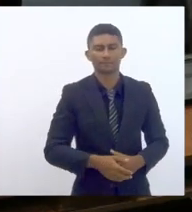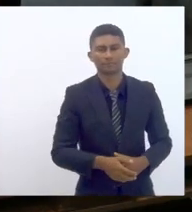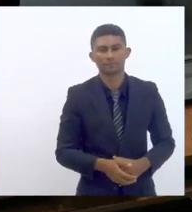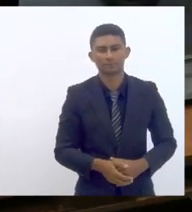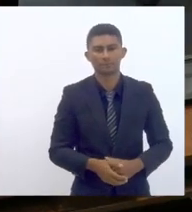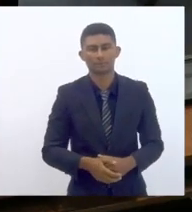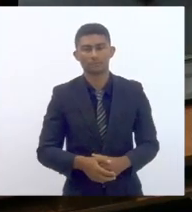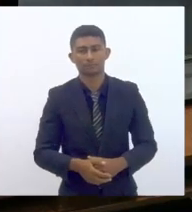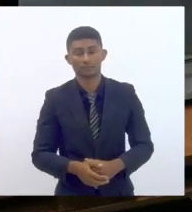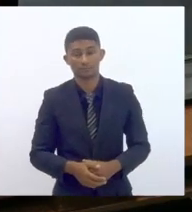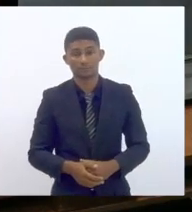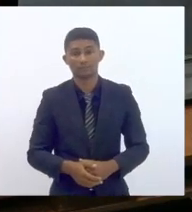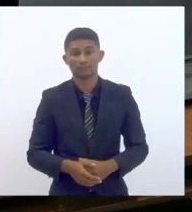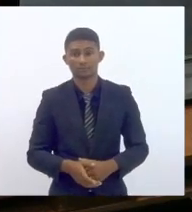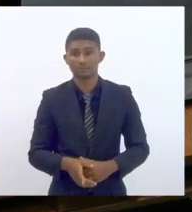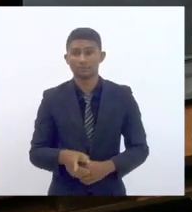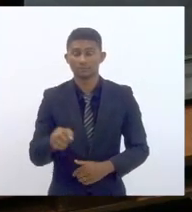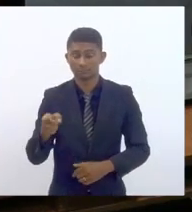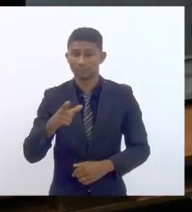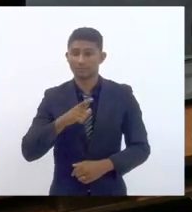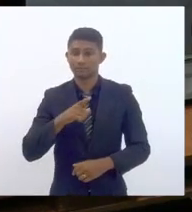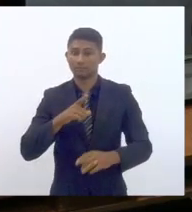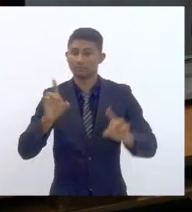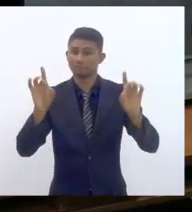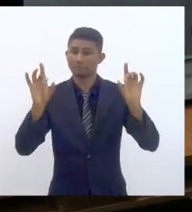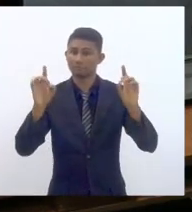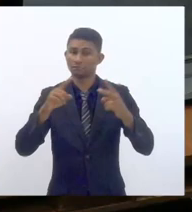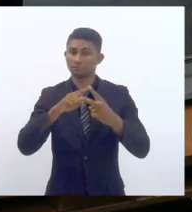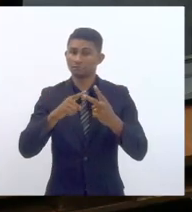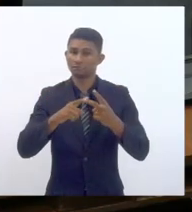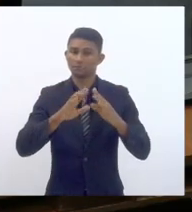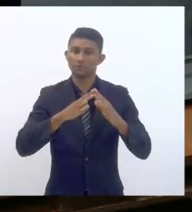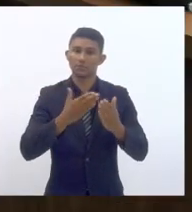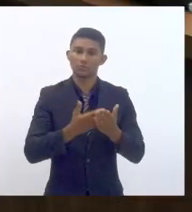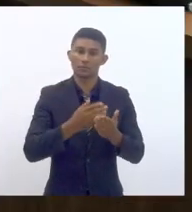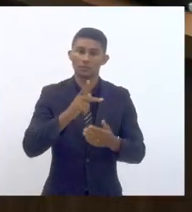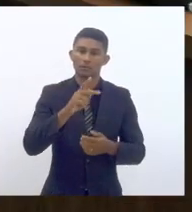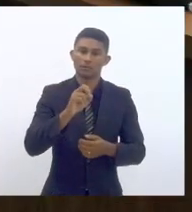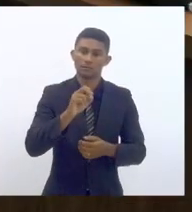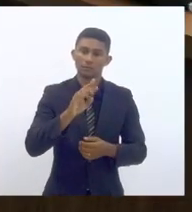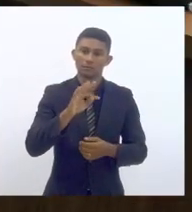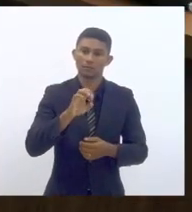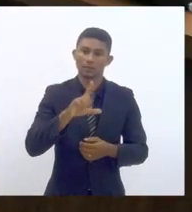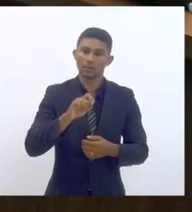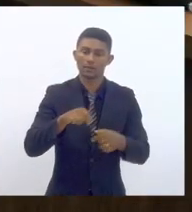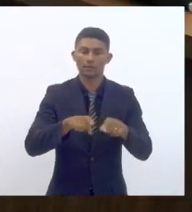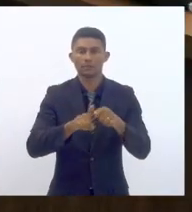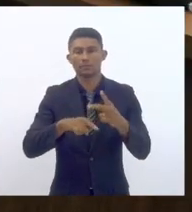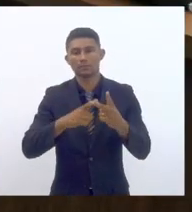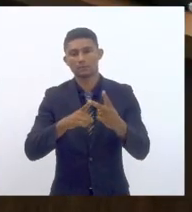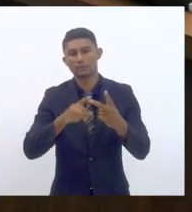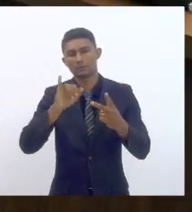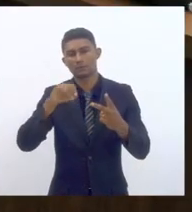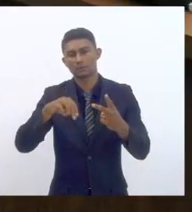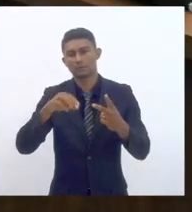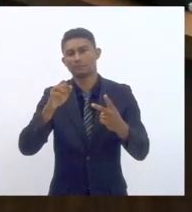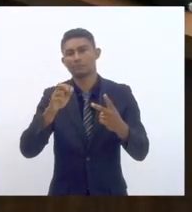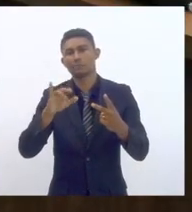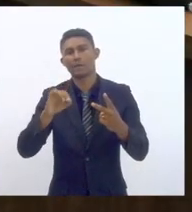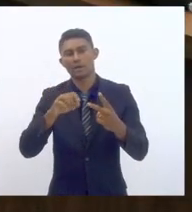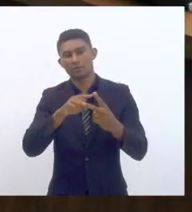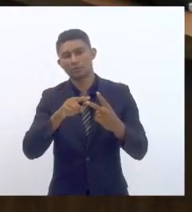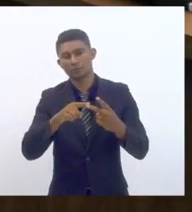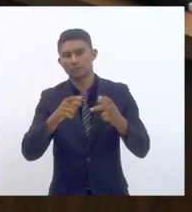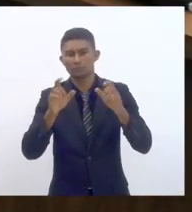E tem, ele tem dois camarotes, na Portela e no Império. E o povo lhe aguarda, Império... lhe aguarda